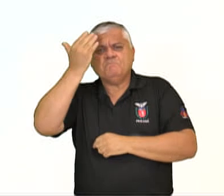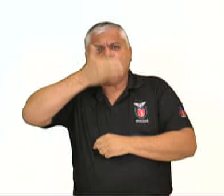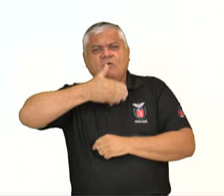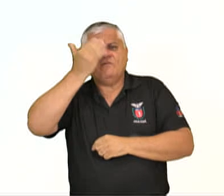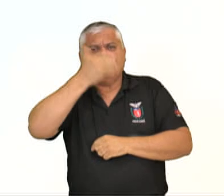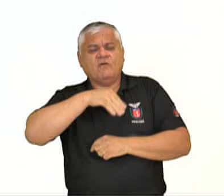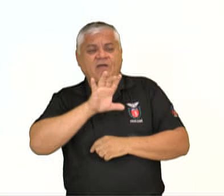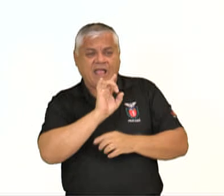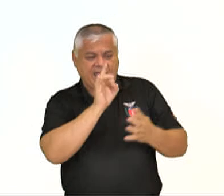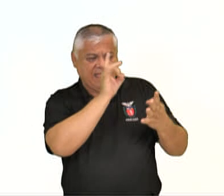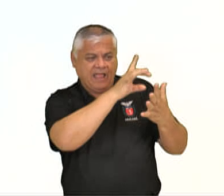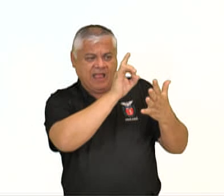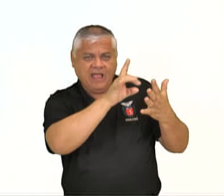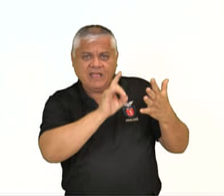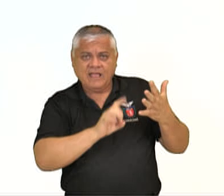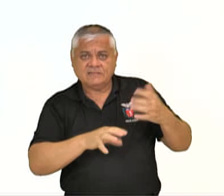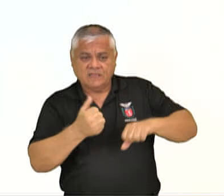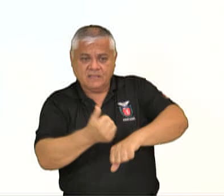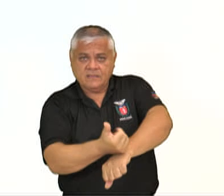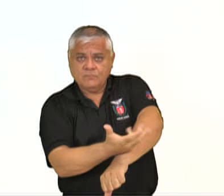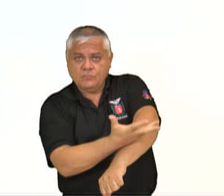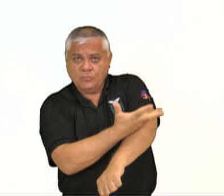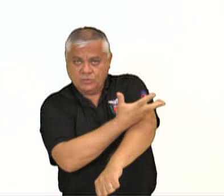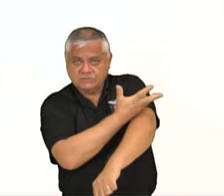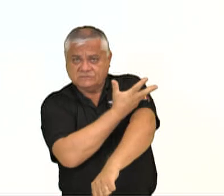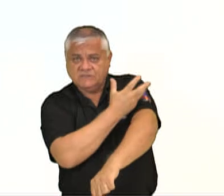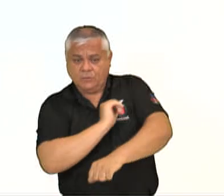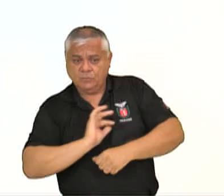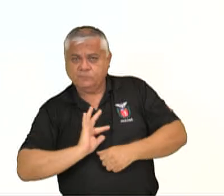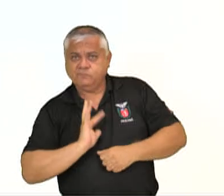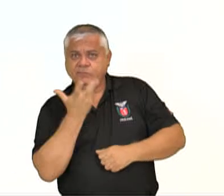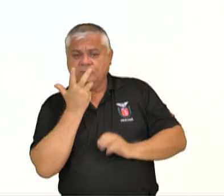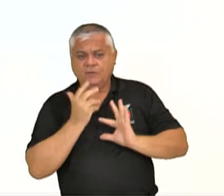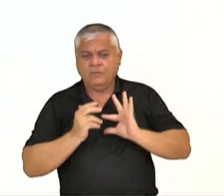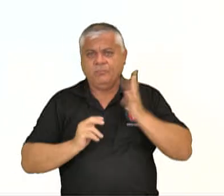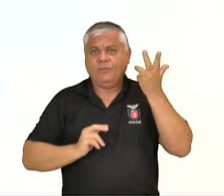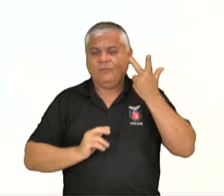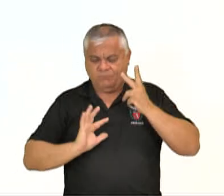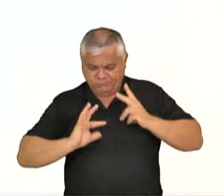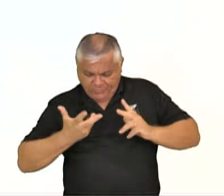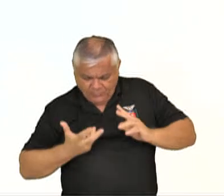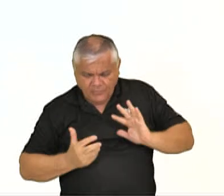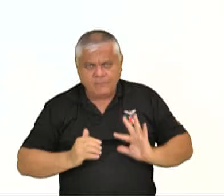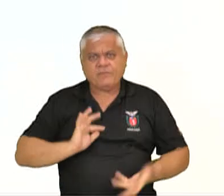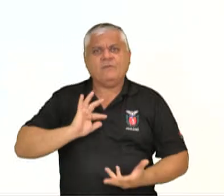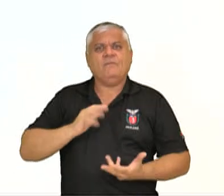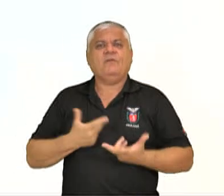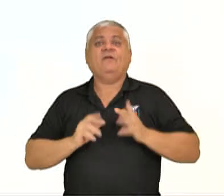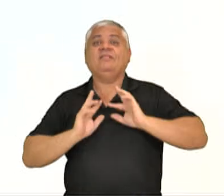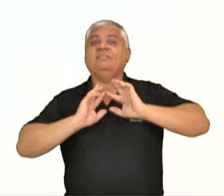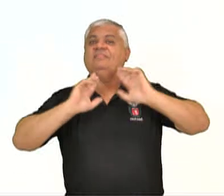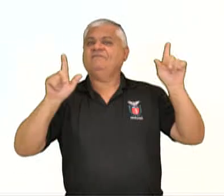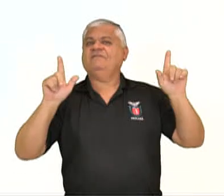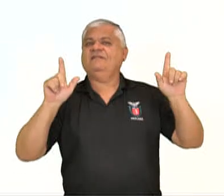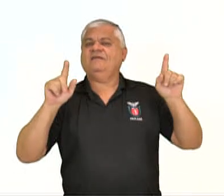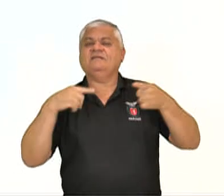cada emoção desperta reações em diferentes áreas e que isso